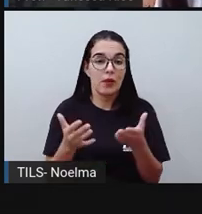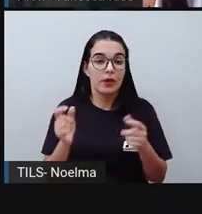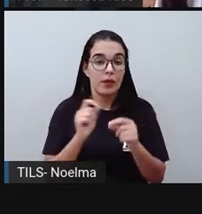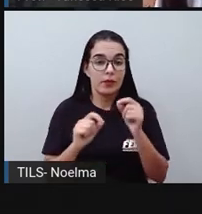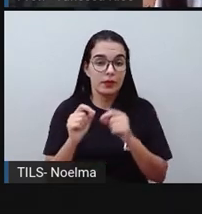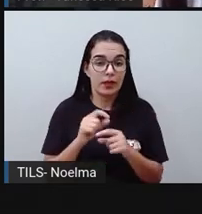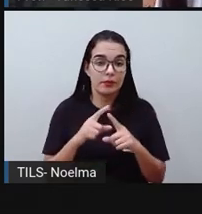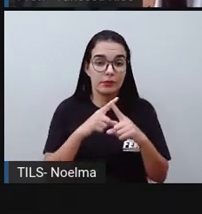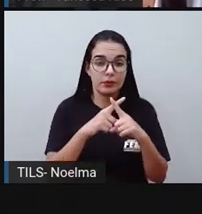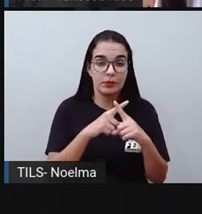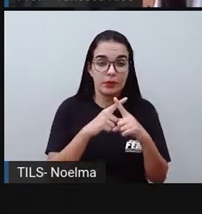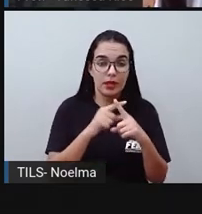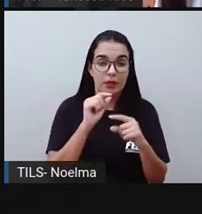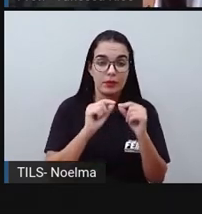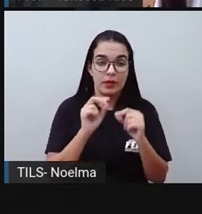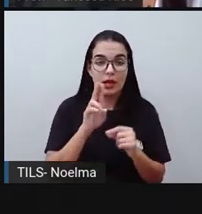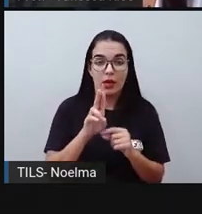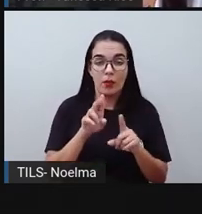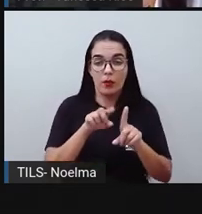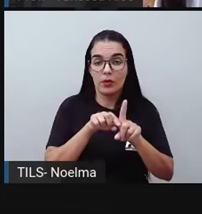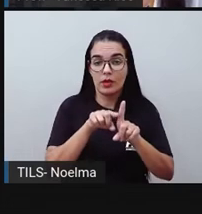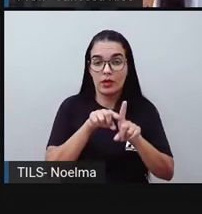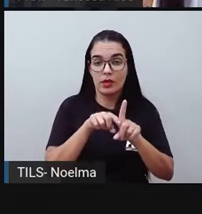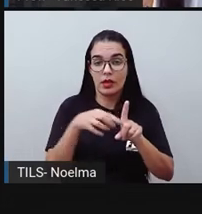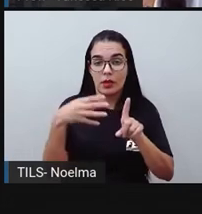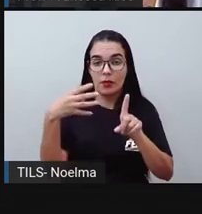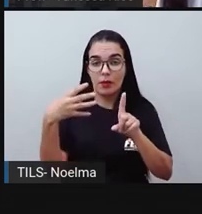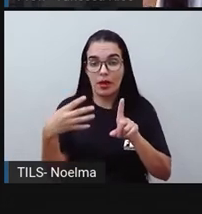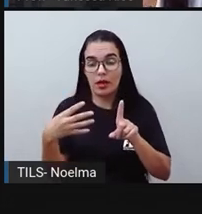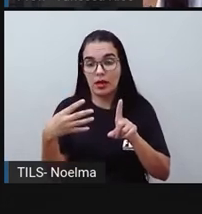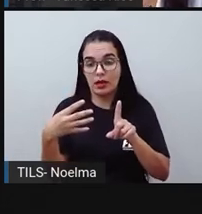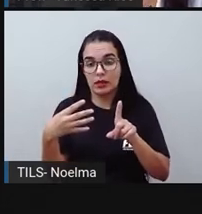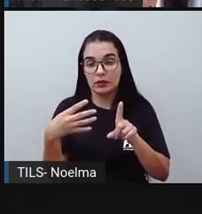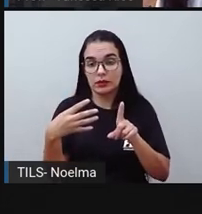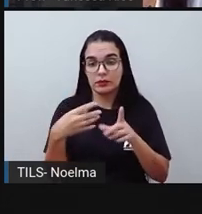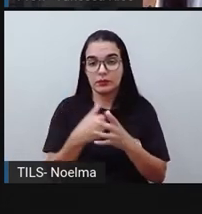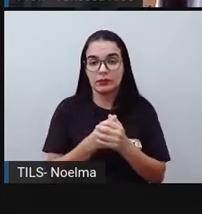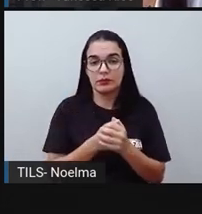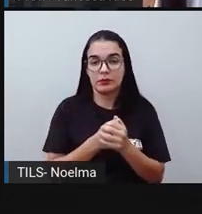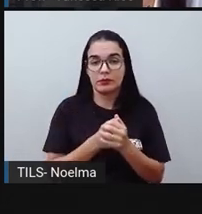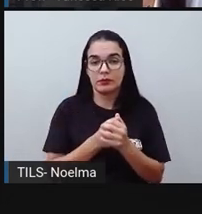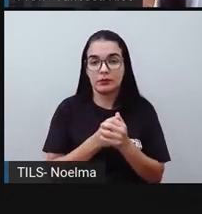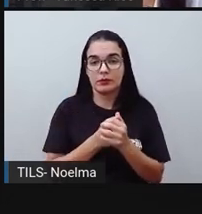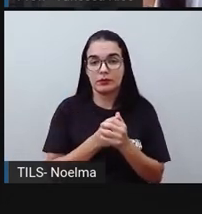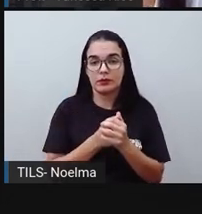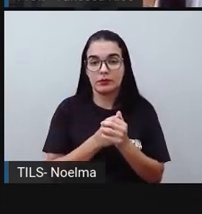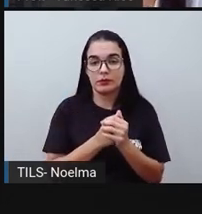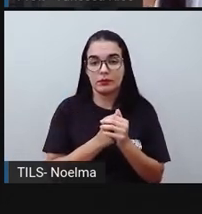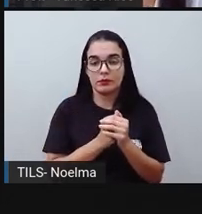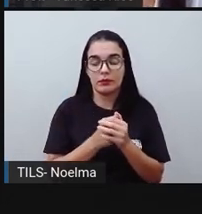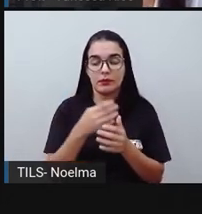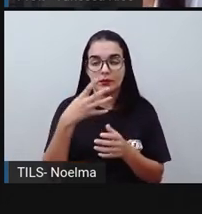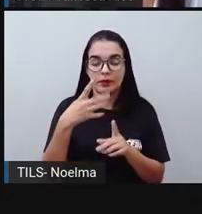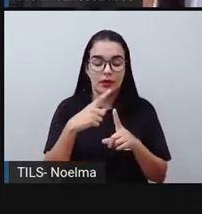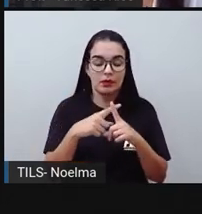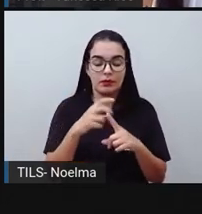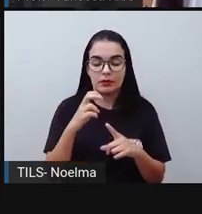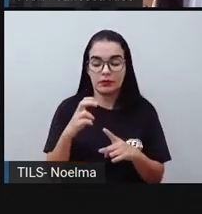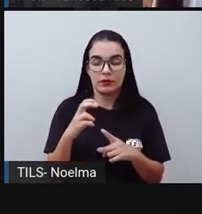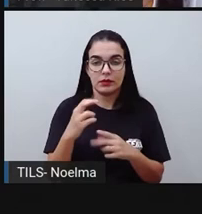Agora nós vamos multiplicar as unidades. Então, nós começamos aqui multiplicando o 4